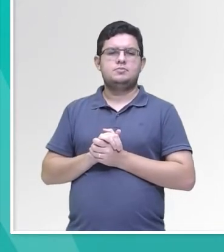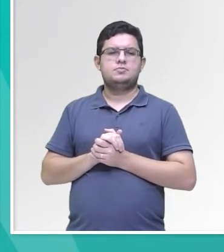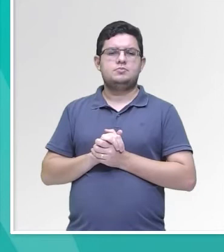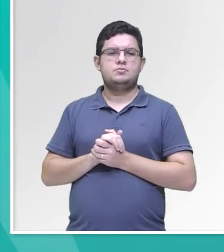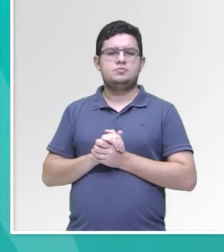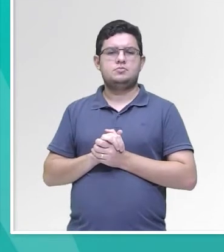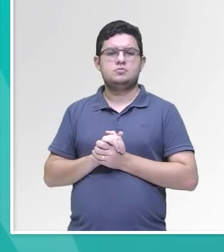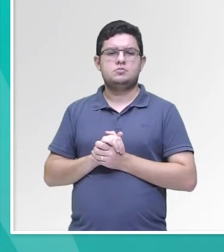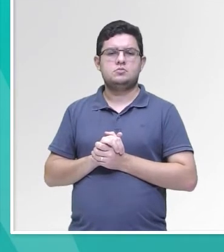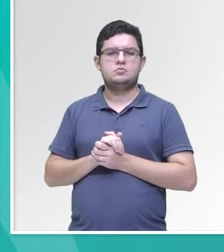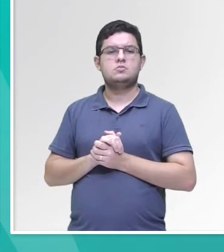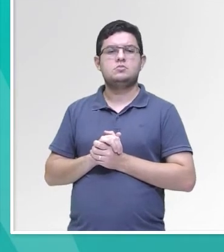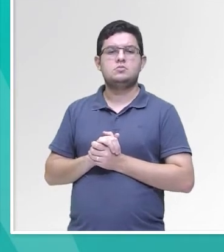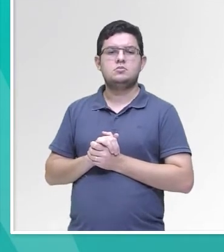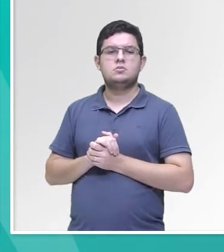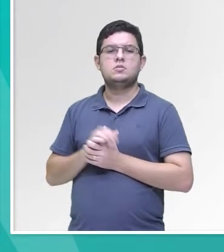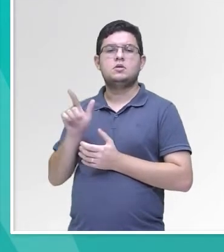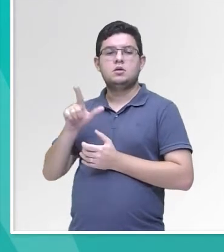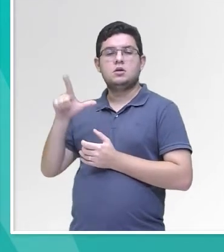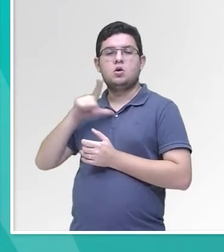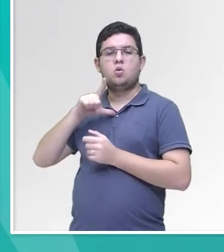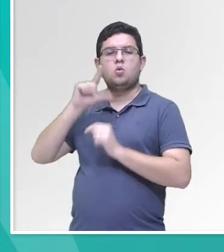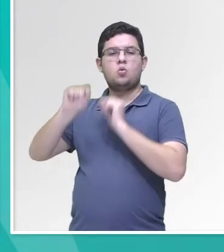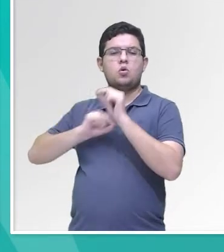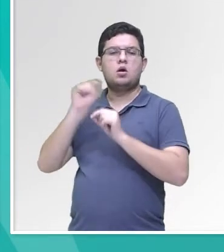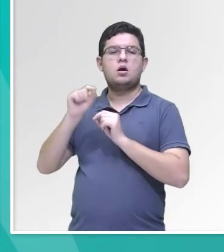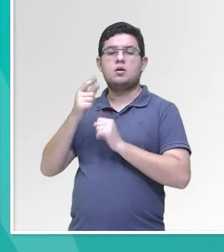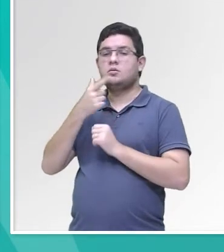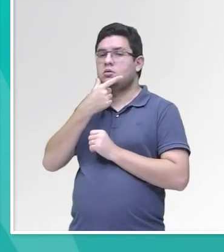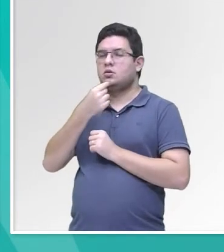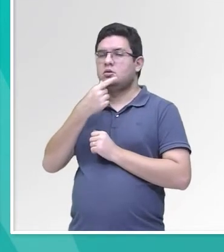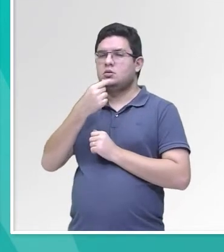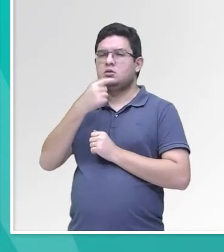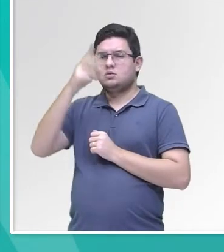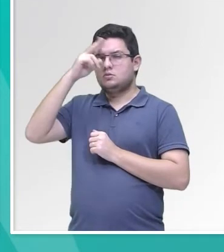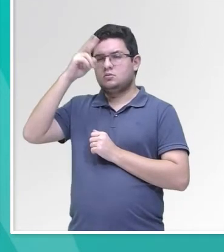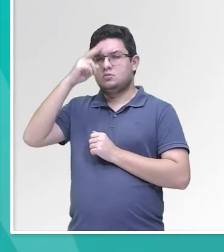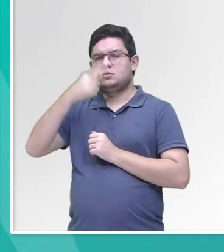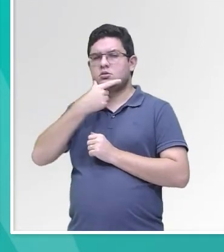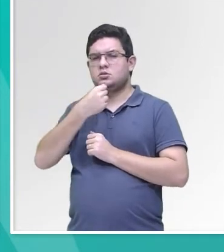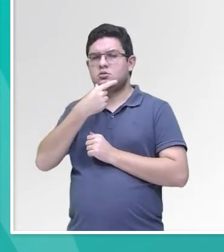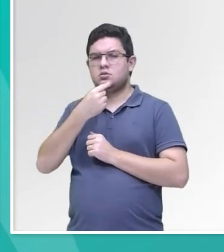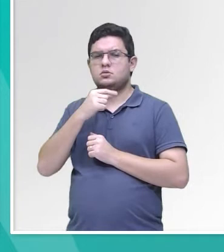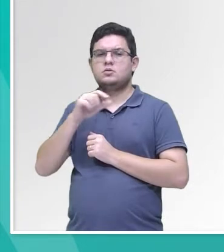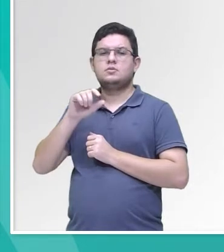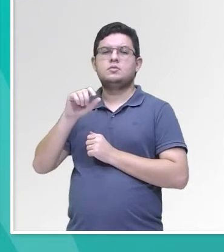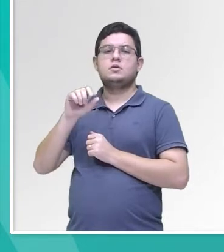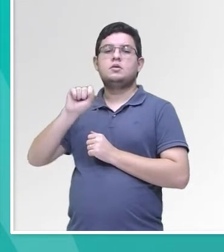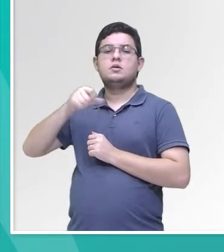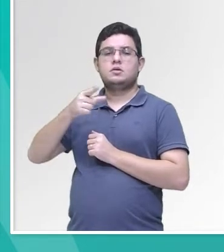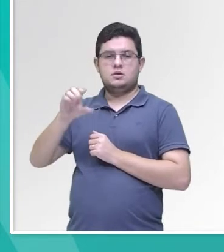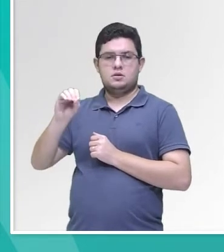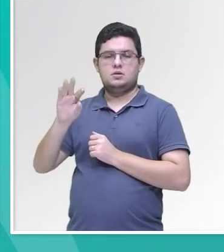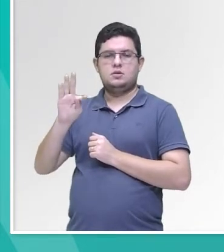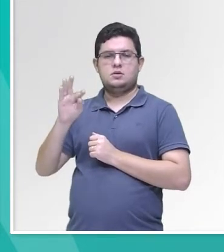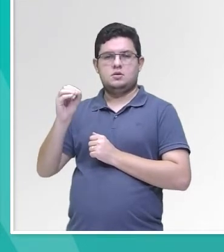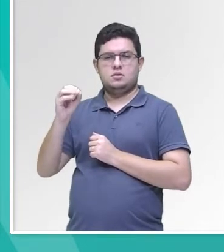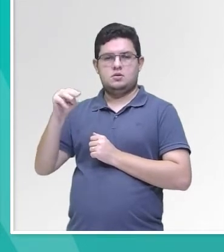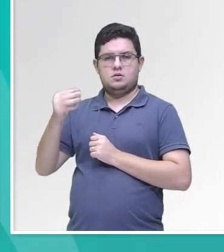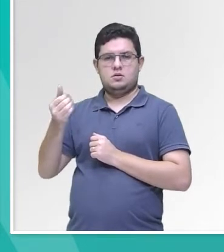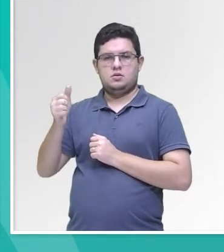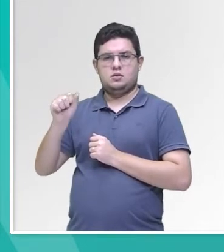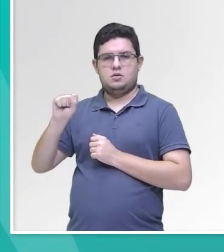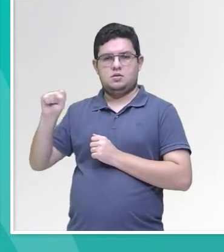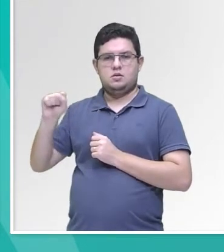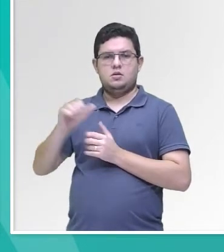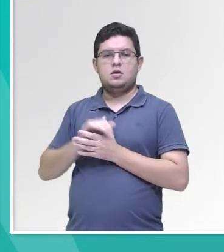Segundo a perspectiva do filósofo São Tomás de Aquino. E aí coloca que todos os